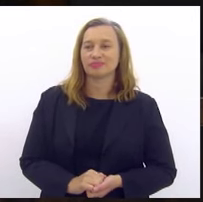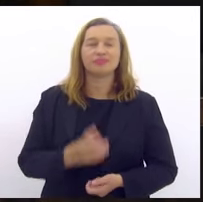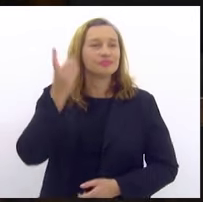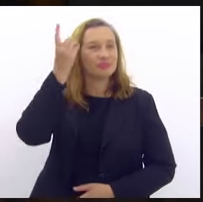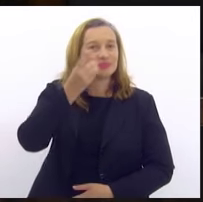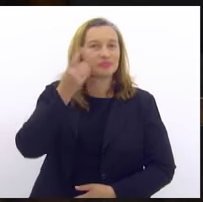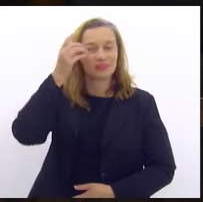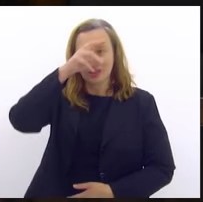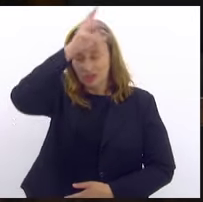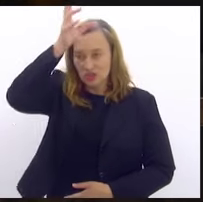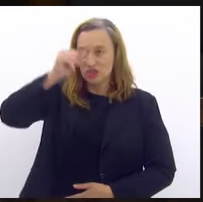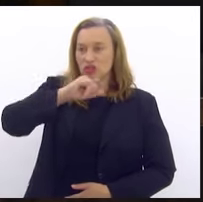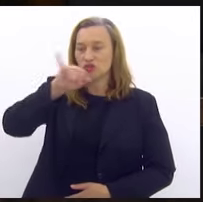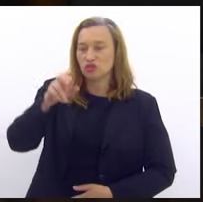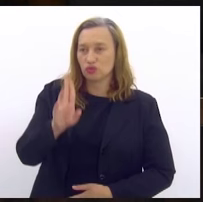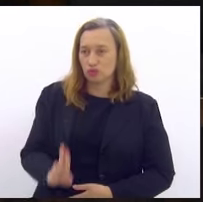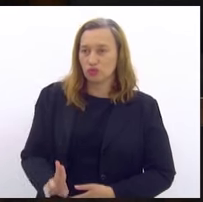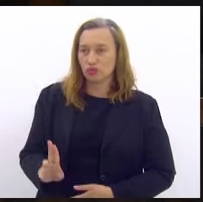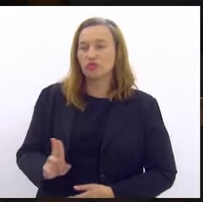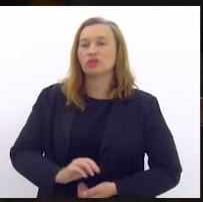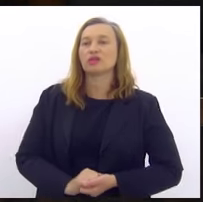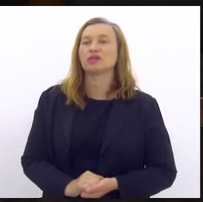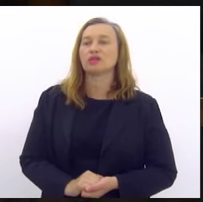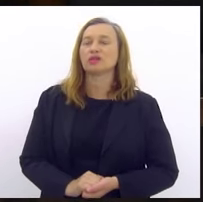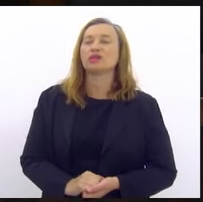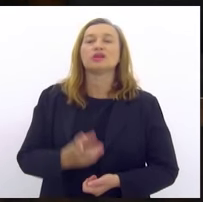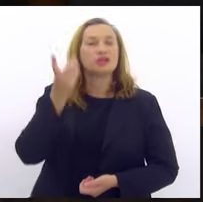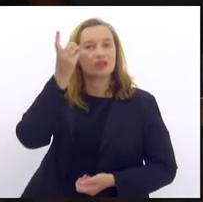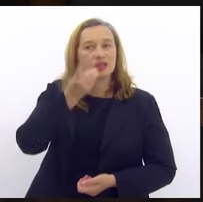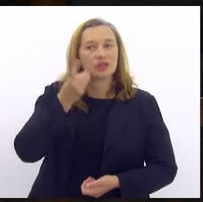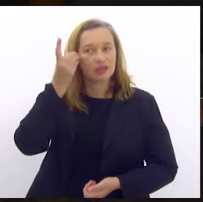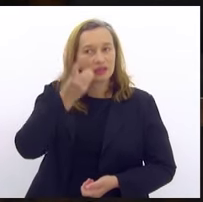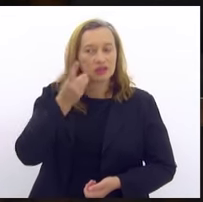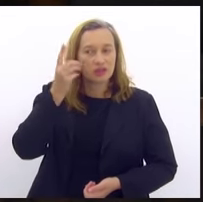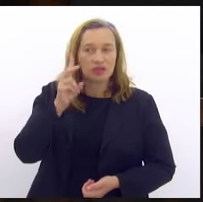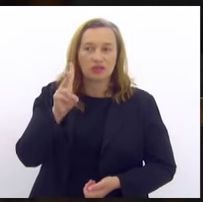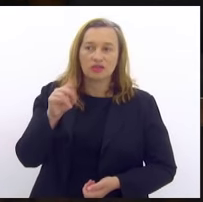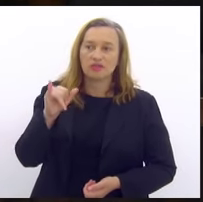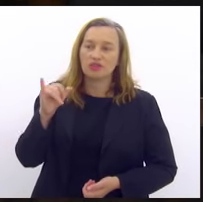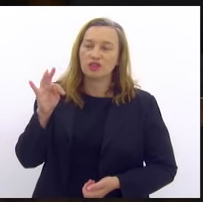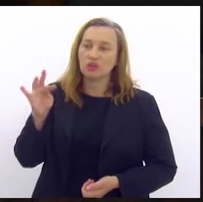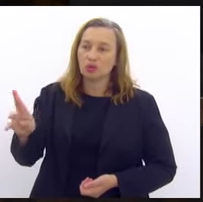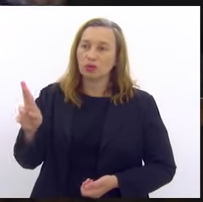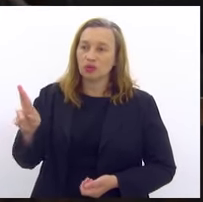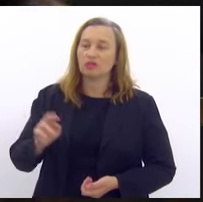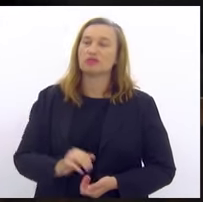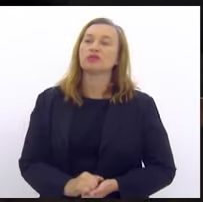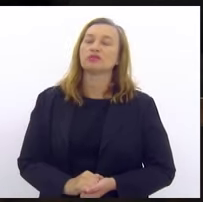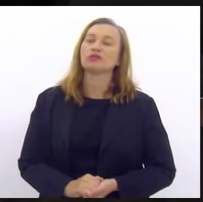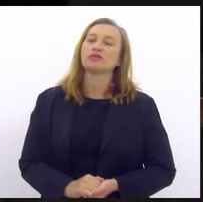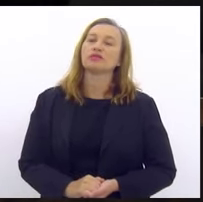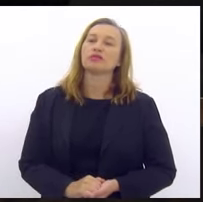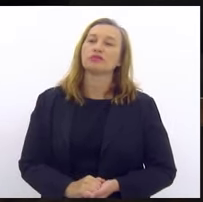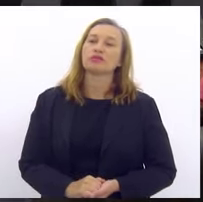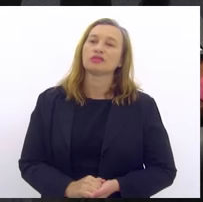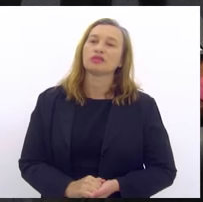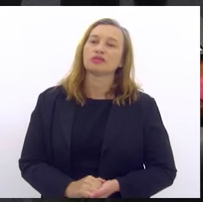Deputada Tia Ju. E deputado Vitor Júnior.